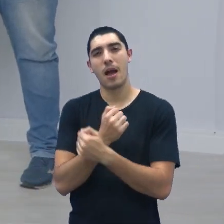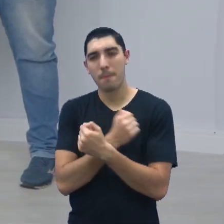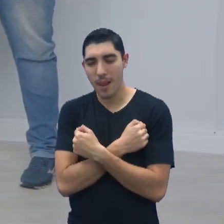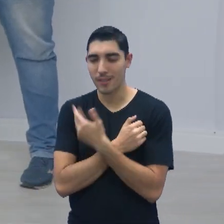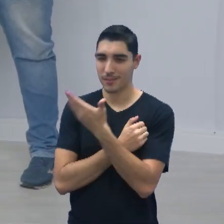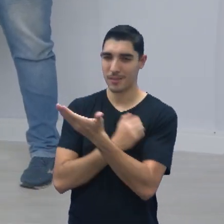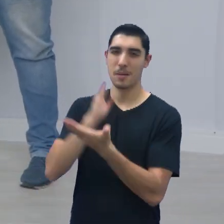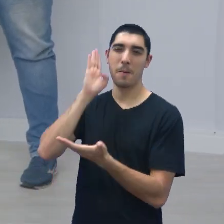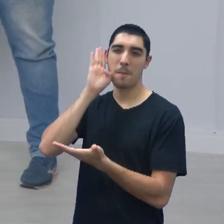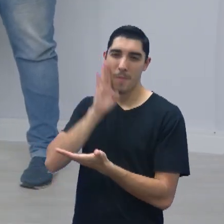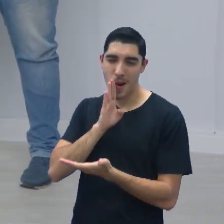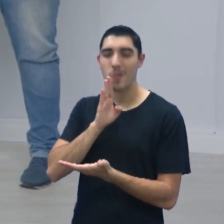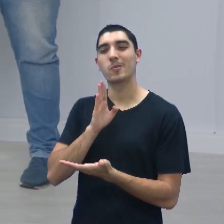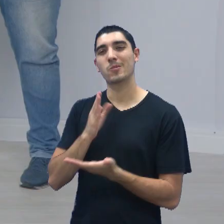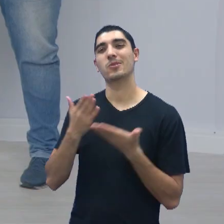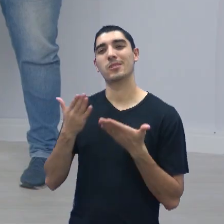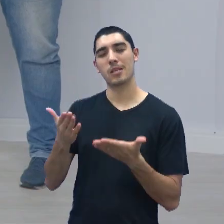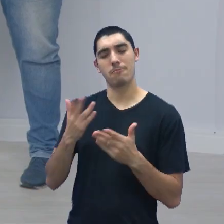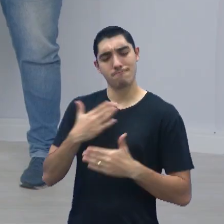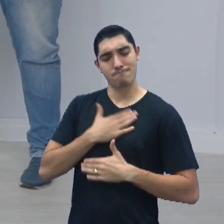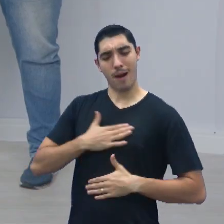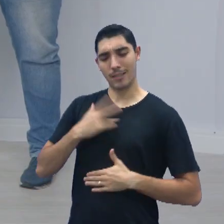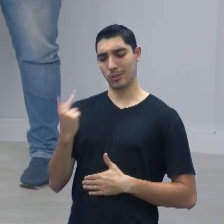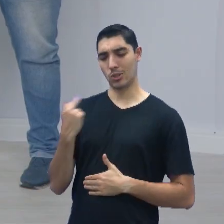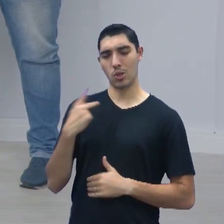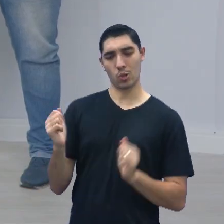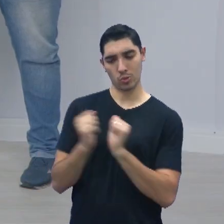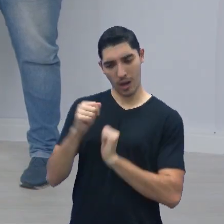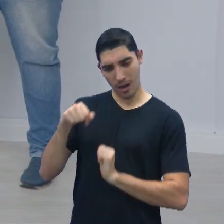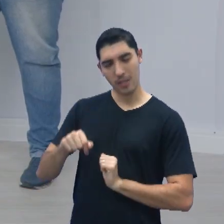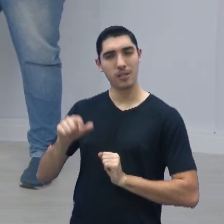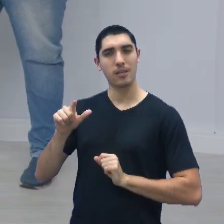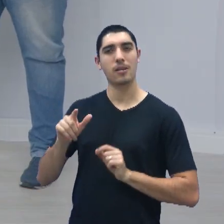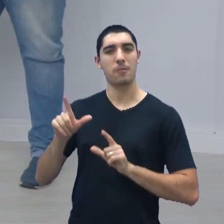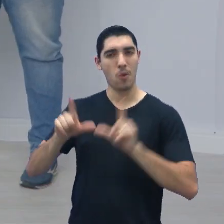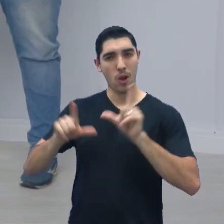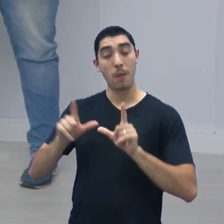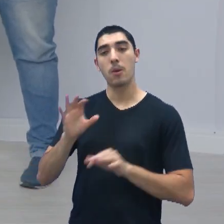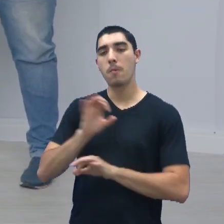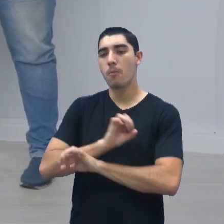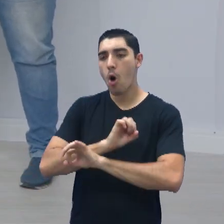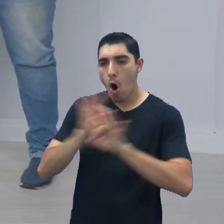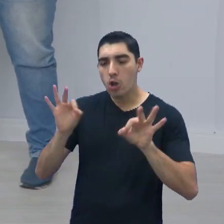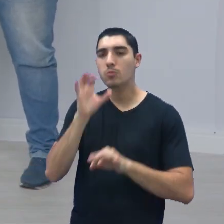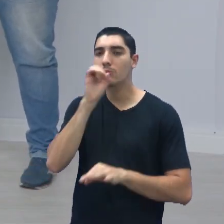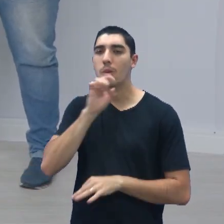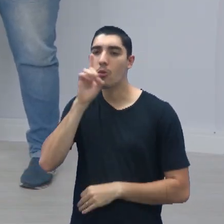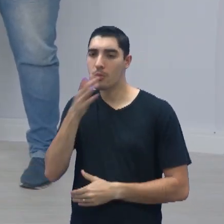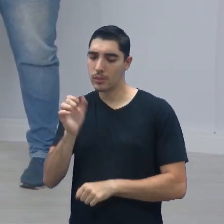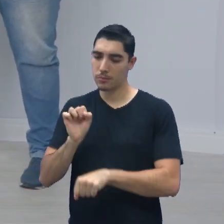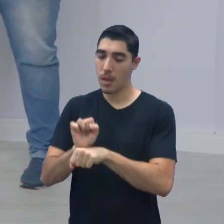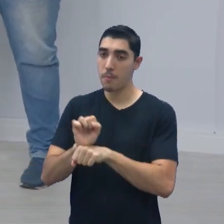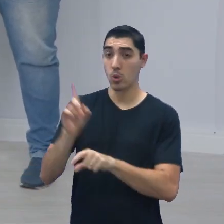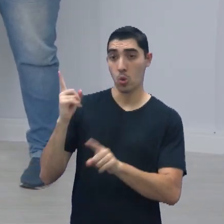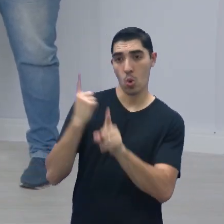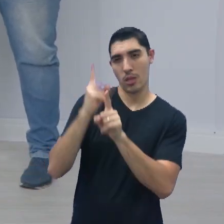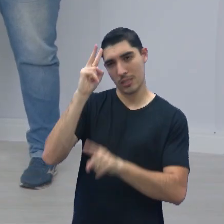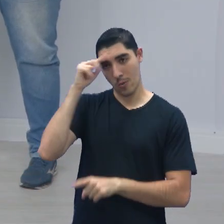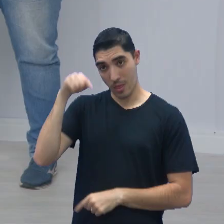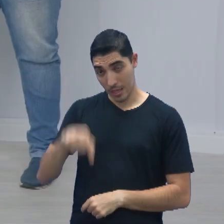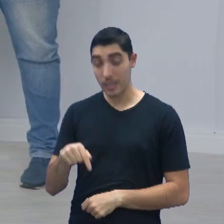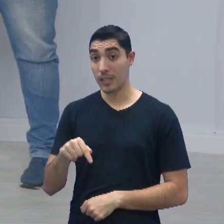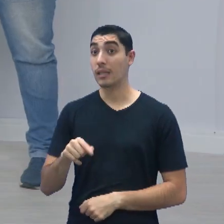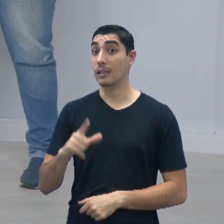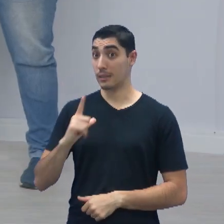abraço para você. Sempre um prazer dividir o Hora contigo. Ótimo final de semana. Te aguardo aqui na segunda-feira pra gente falar muito mais. E olha, vai ter